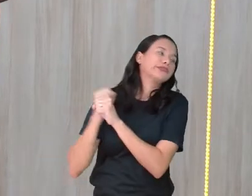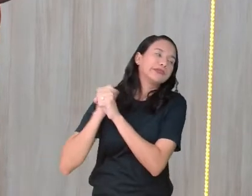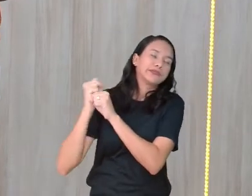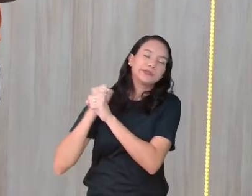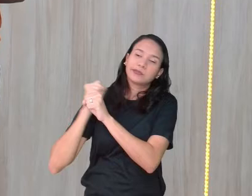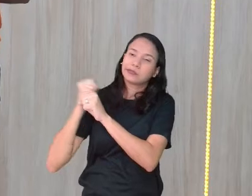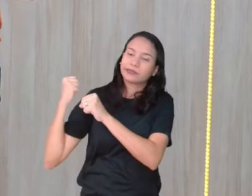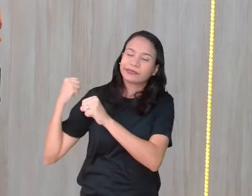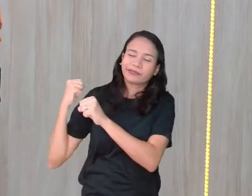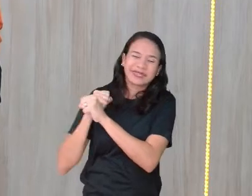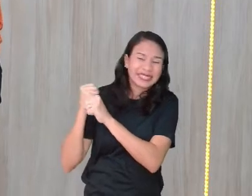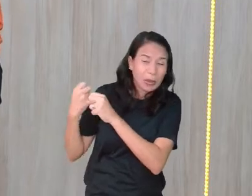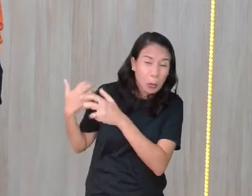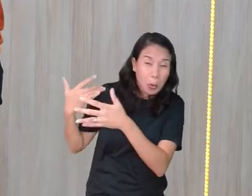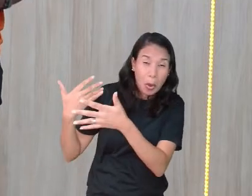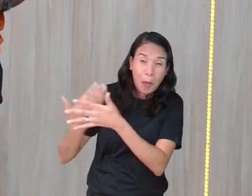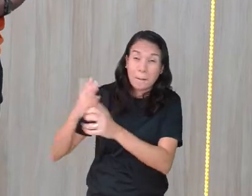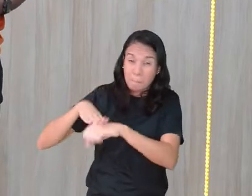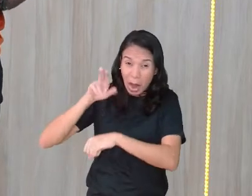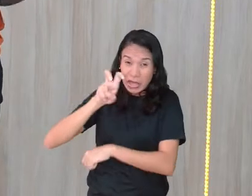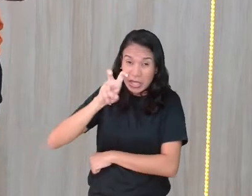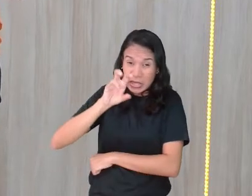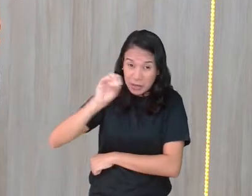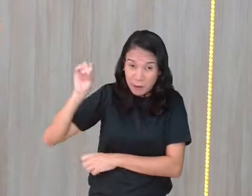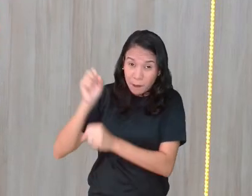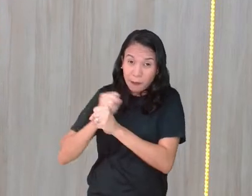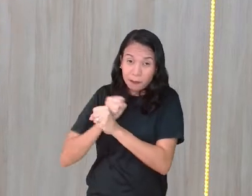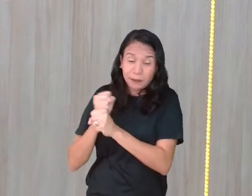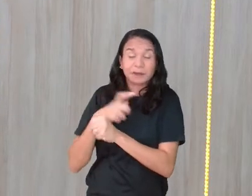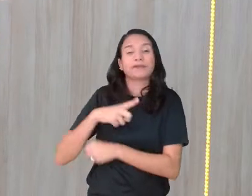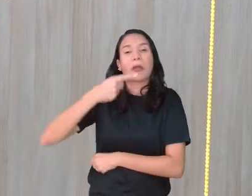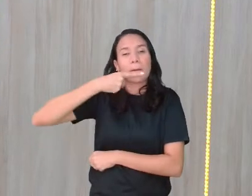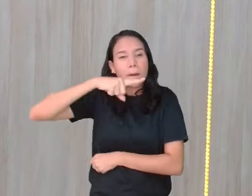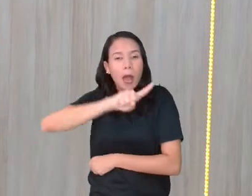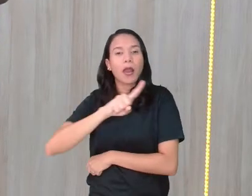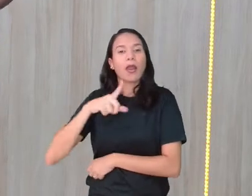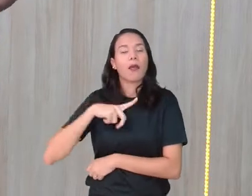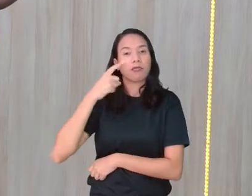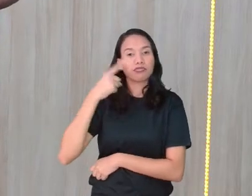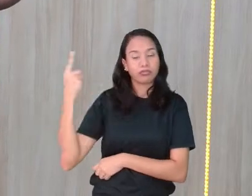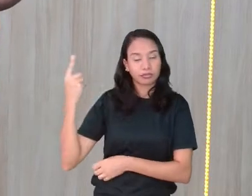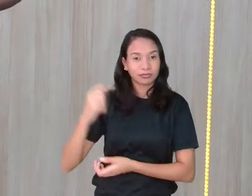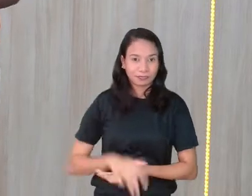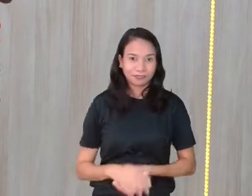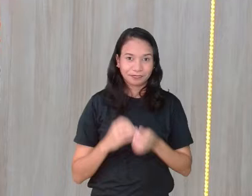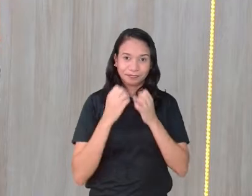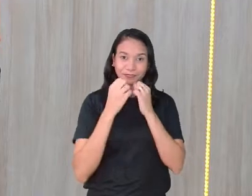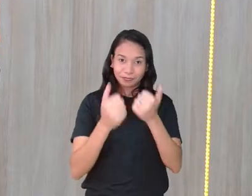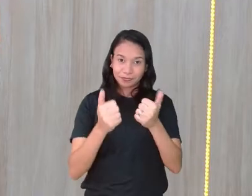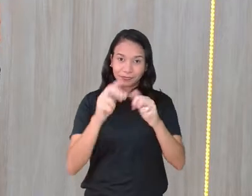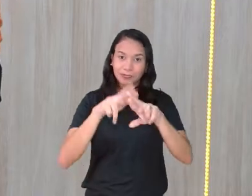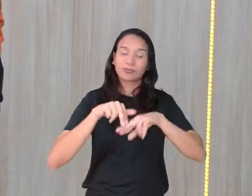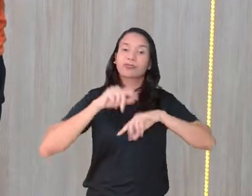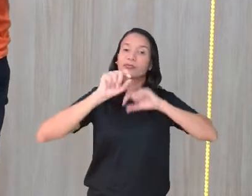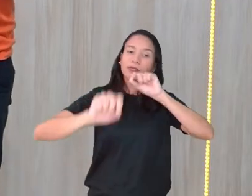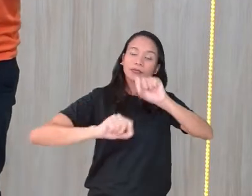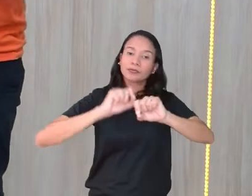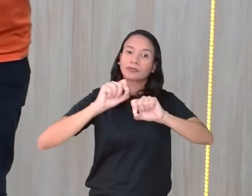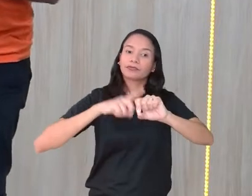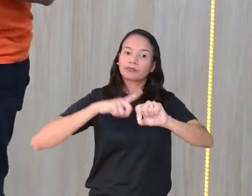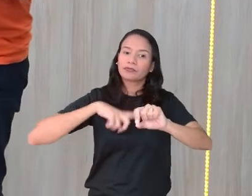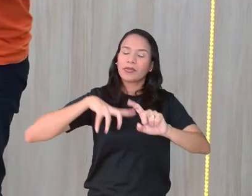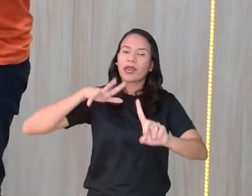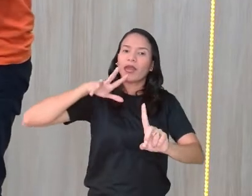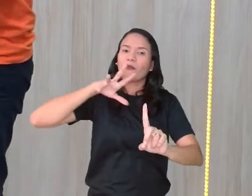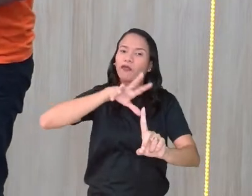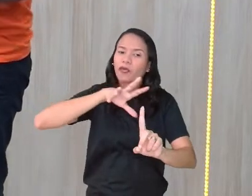muito tempo, né? Há mais de 500 anos que a gente produz cana-de-açúcar naquele lugar. Beleza? Então veja, essas